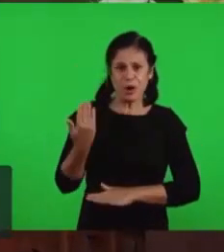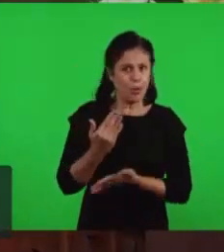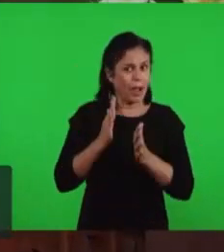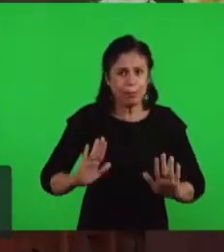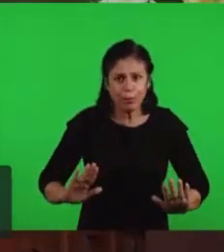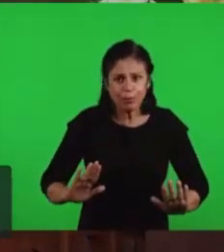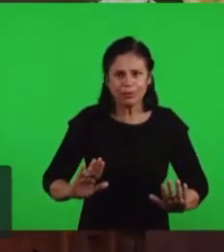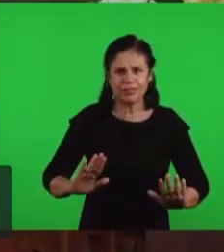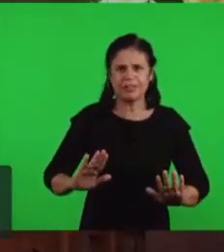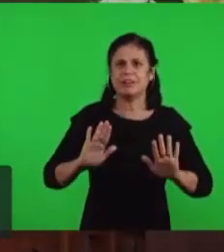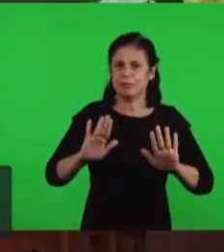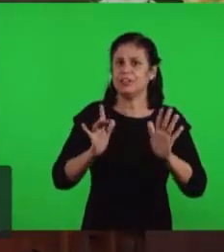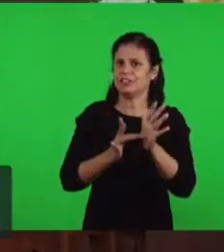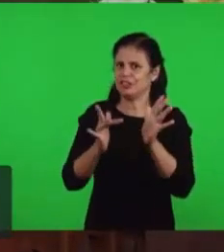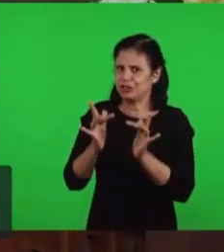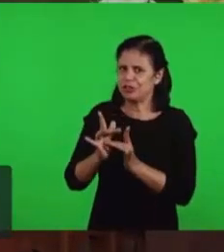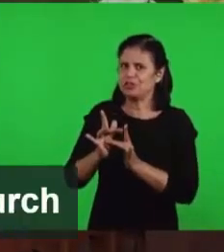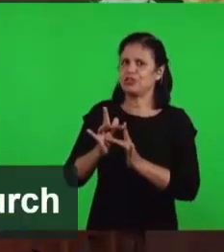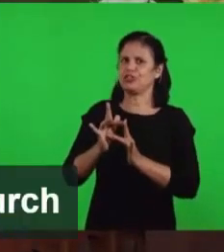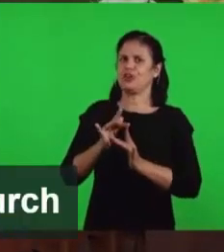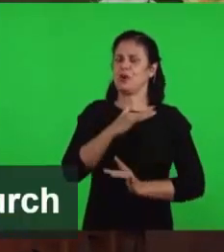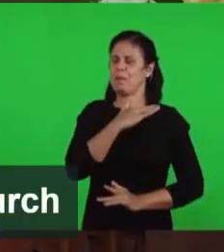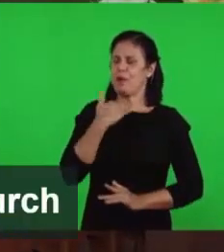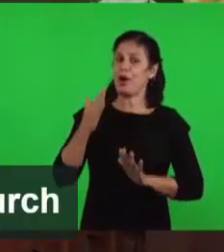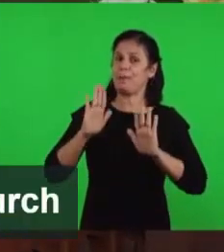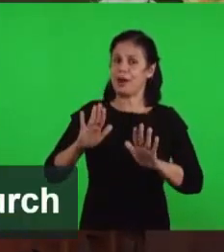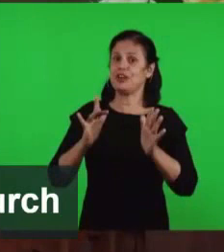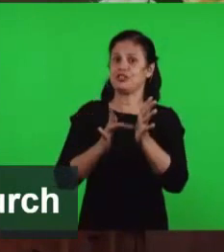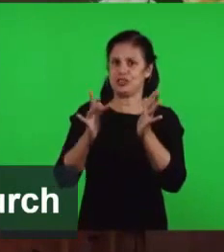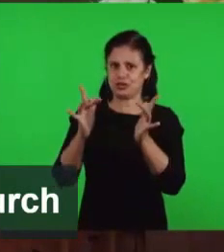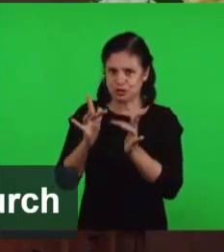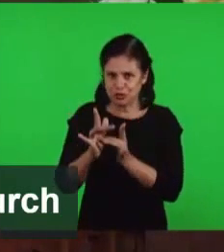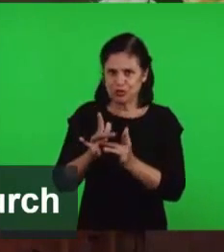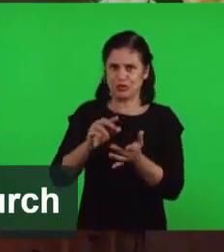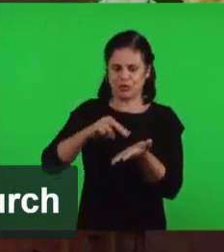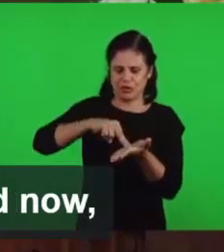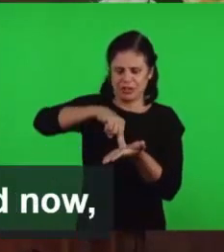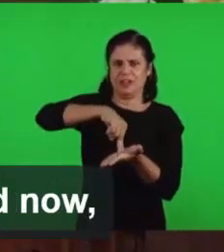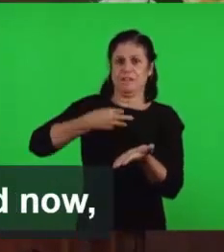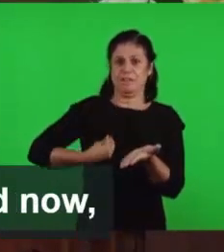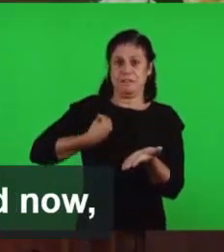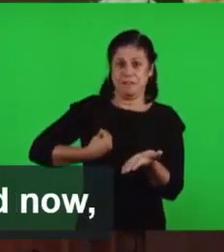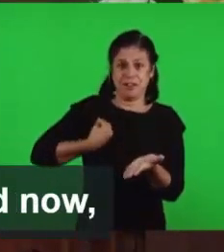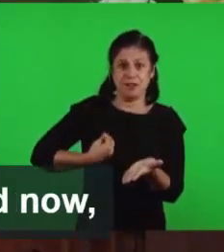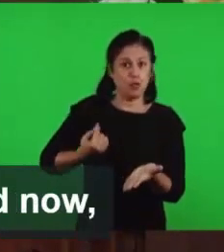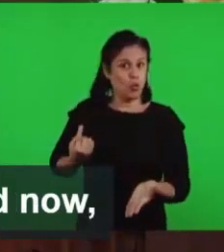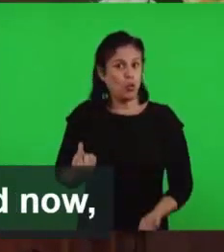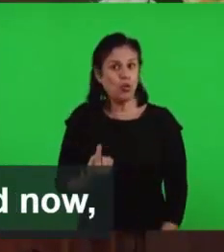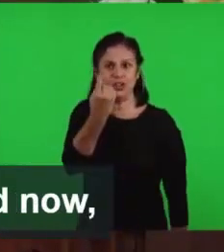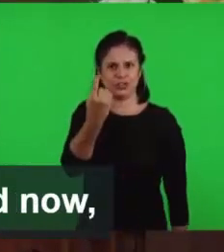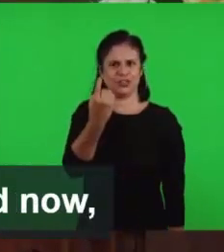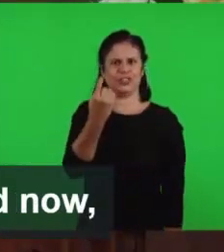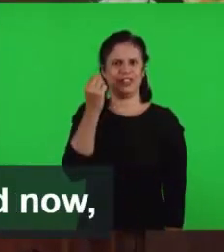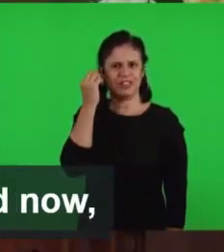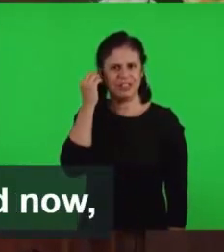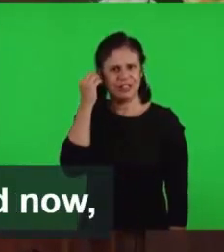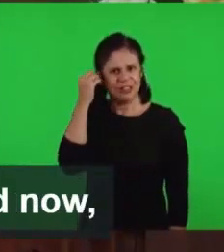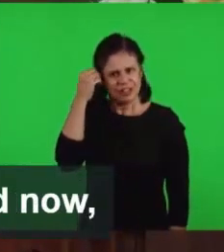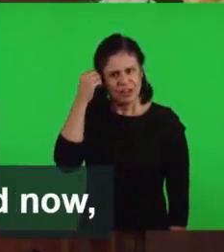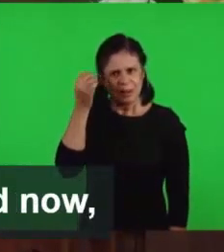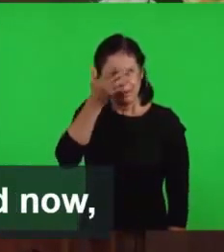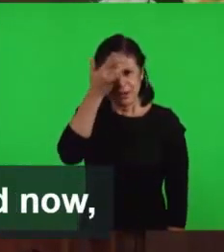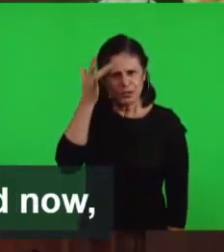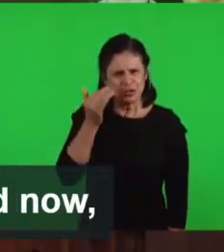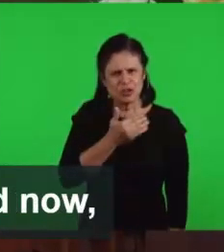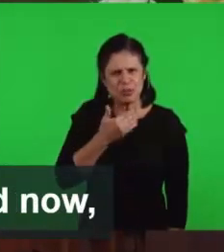entre a ressurreição de Jesus então ele é o primogênito dessa e a igreja vai ressurgir da mesma forma como ele